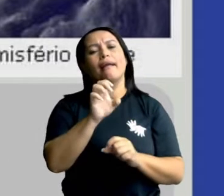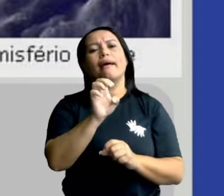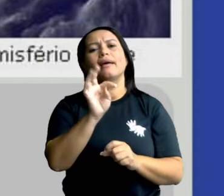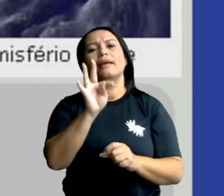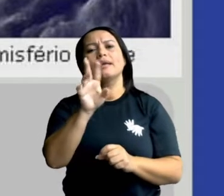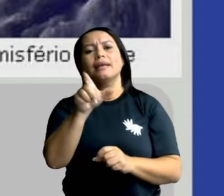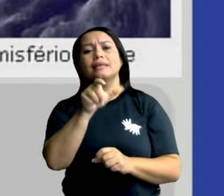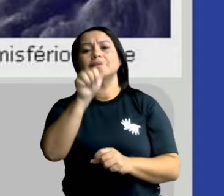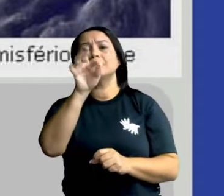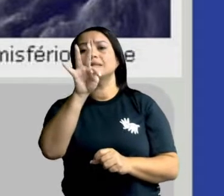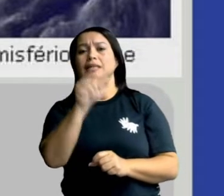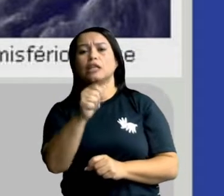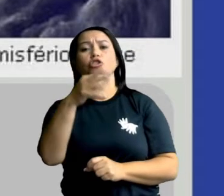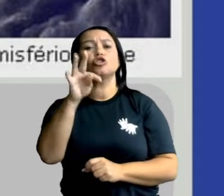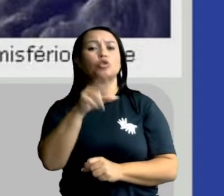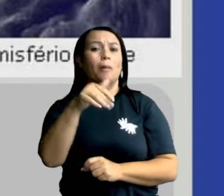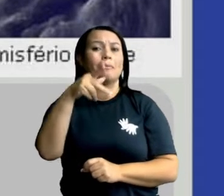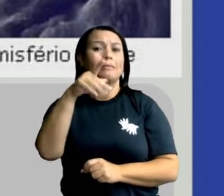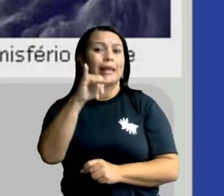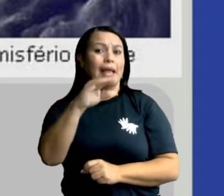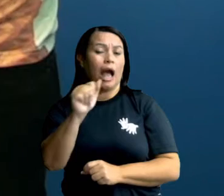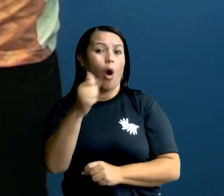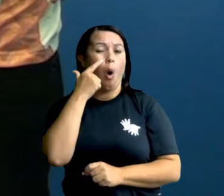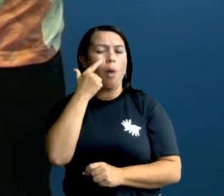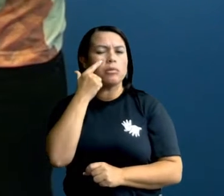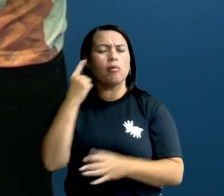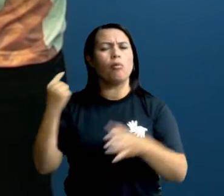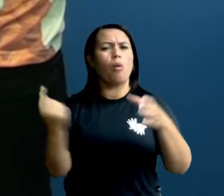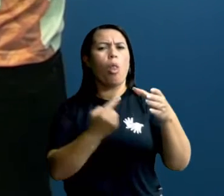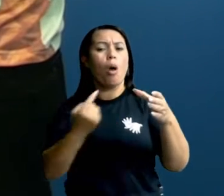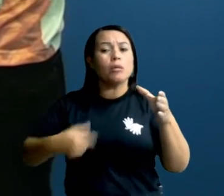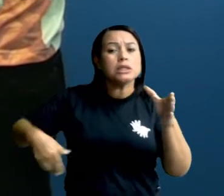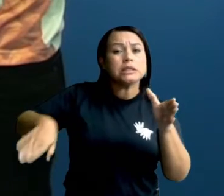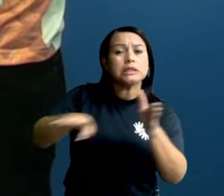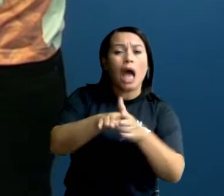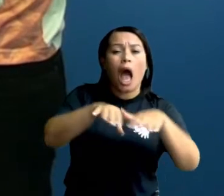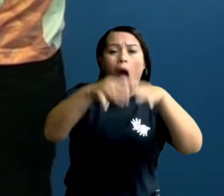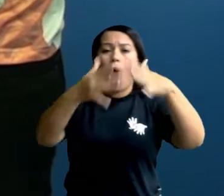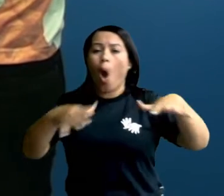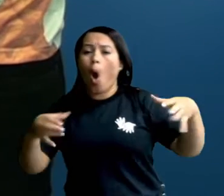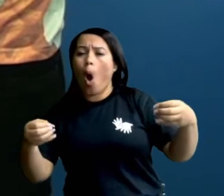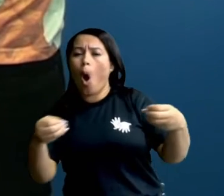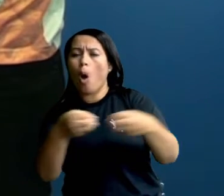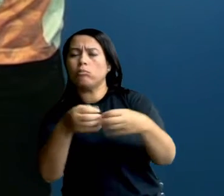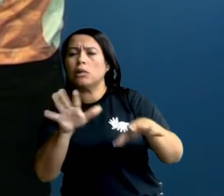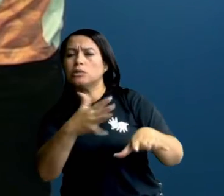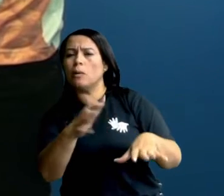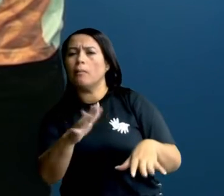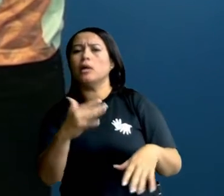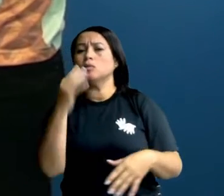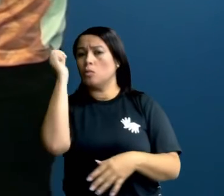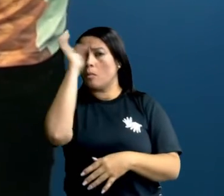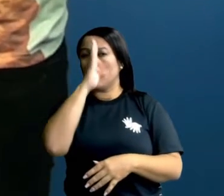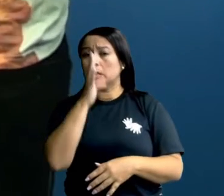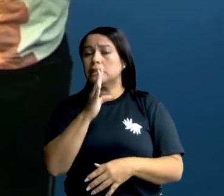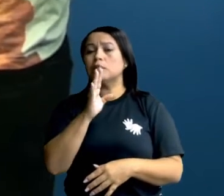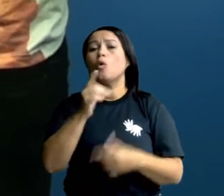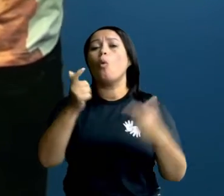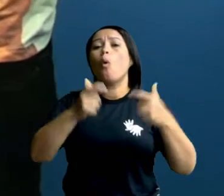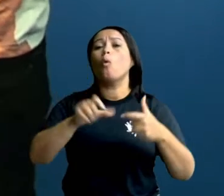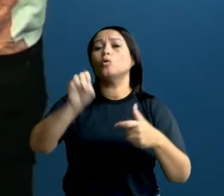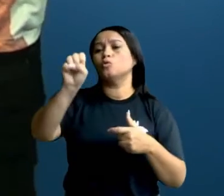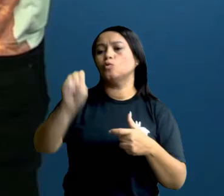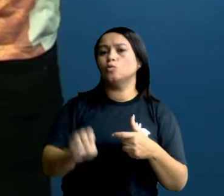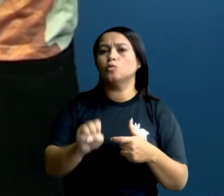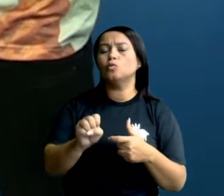concretizou a partir do momento em que o fenômeno vai chegar à costa brasileira, sobretudo atuando na região sul, né, vai se concretizar como furacão.